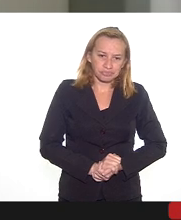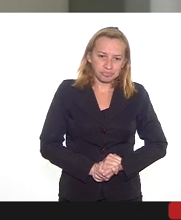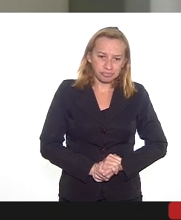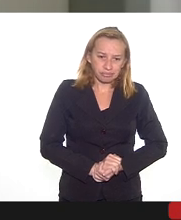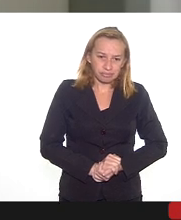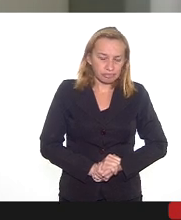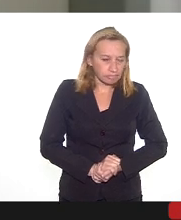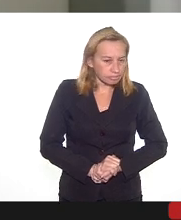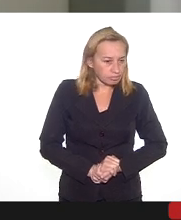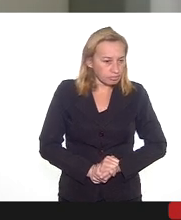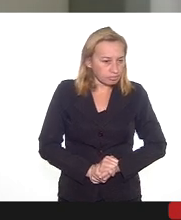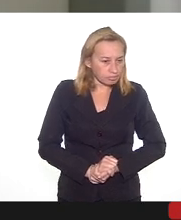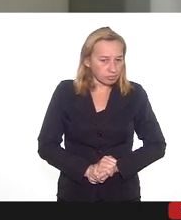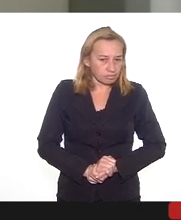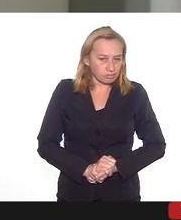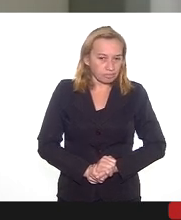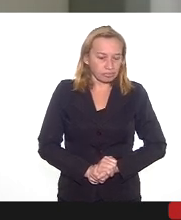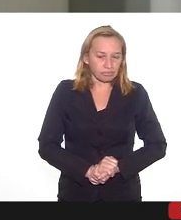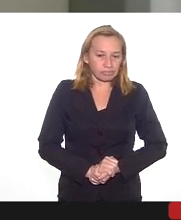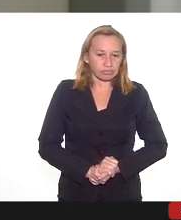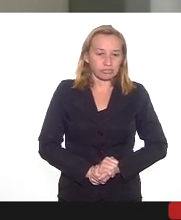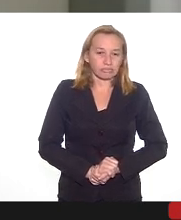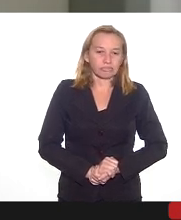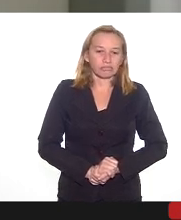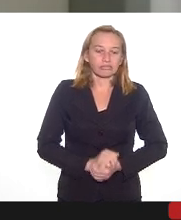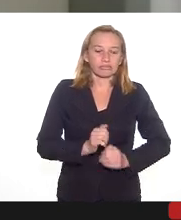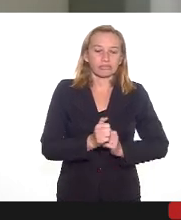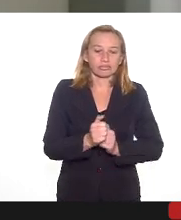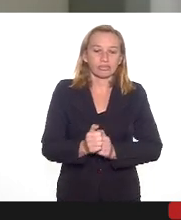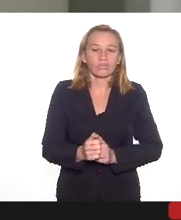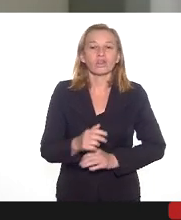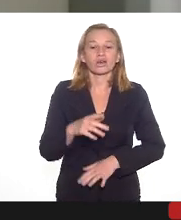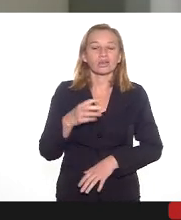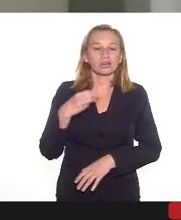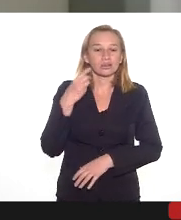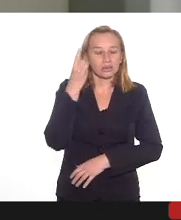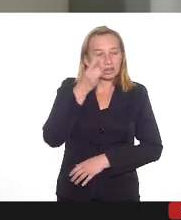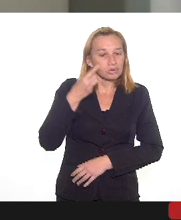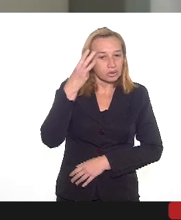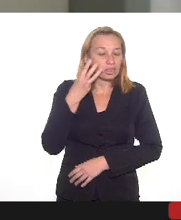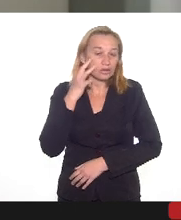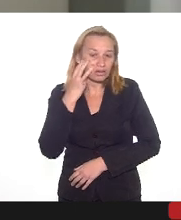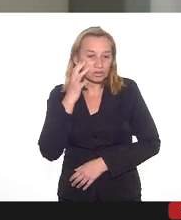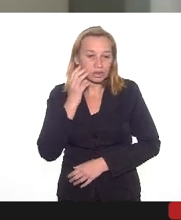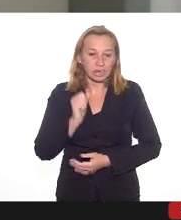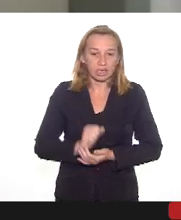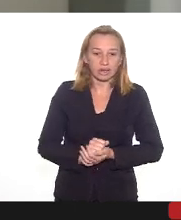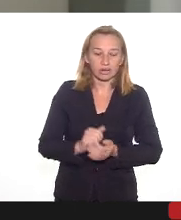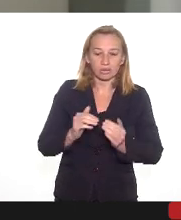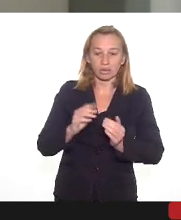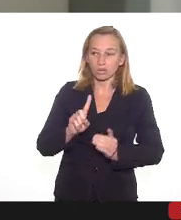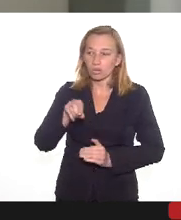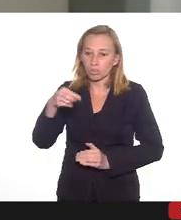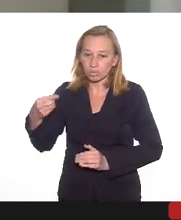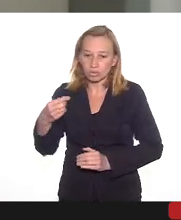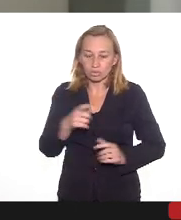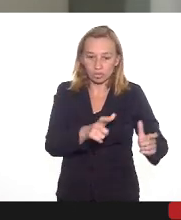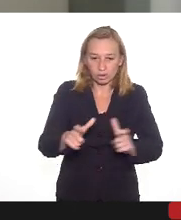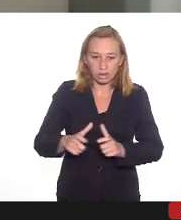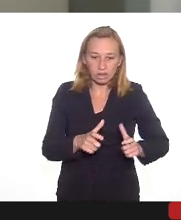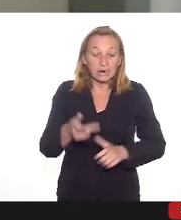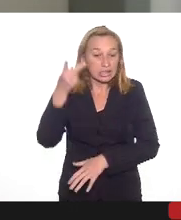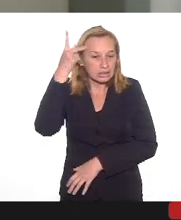deputados que estão aí. Eu tenho mantido o deputado Valdec em contato com outras redes. São Paulo tem 150